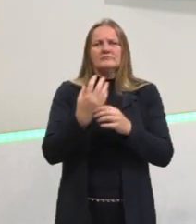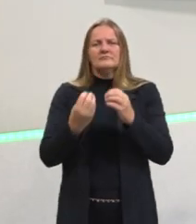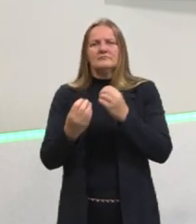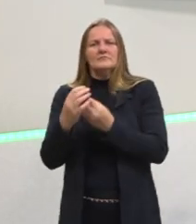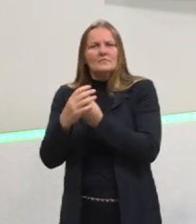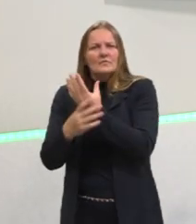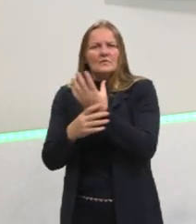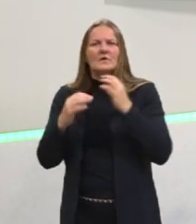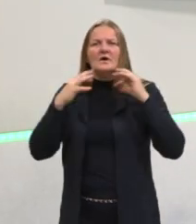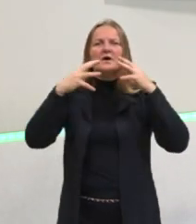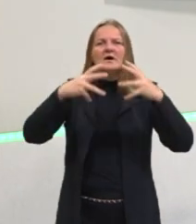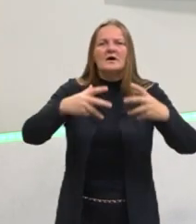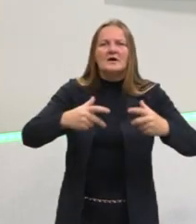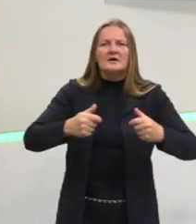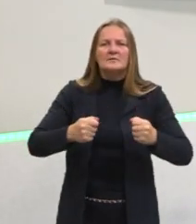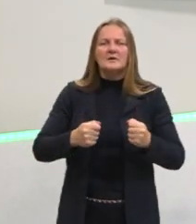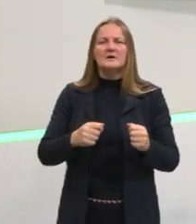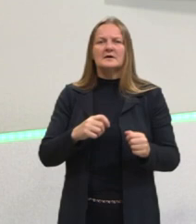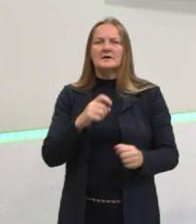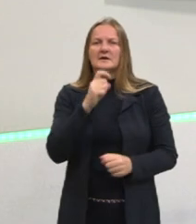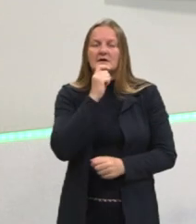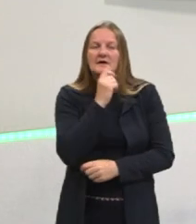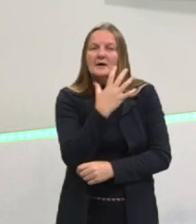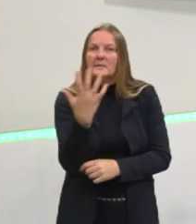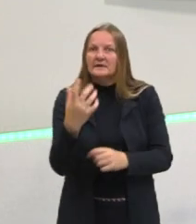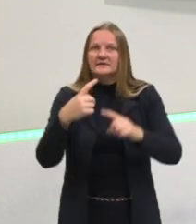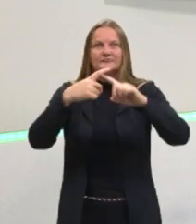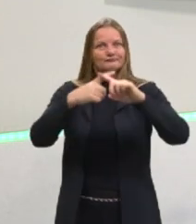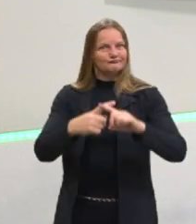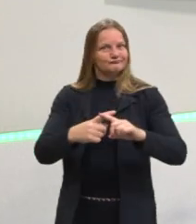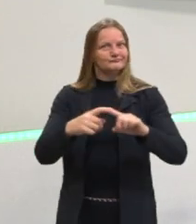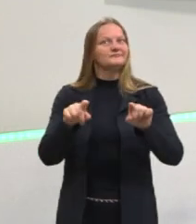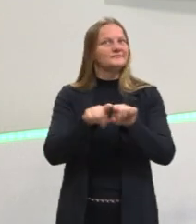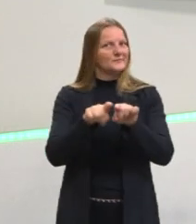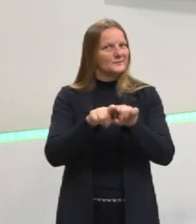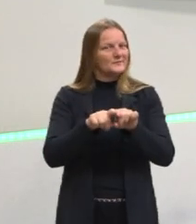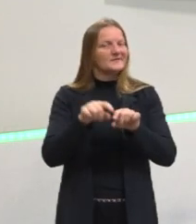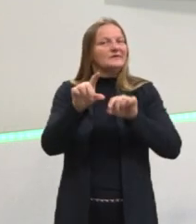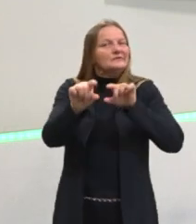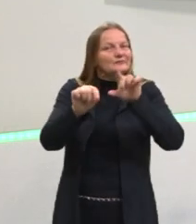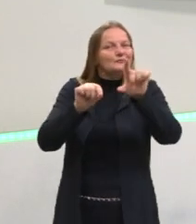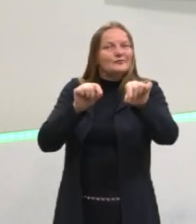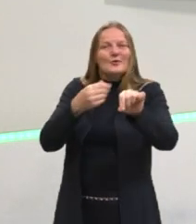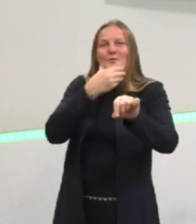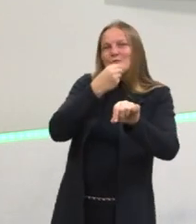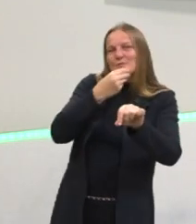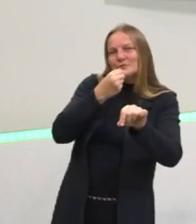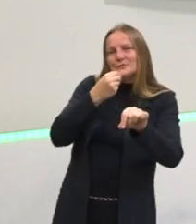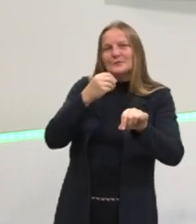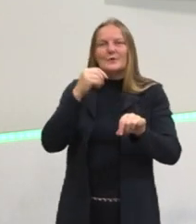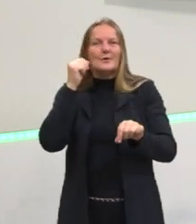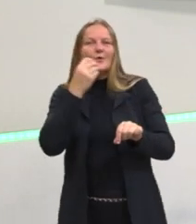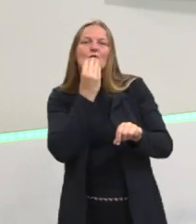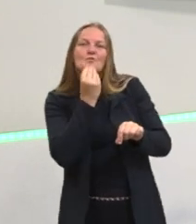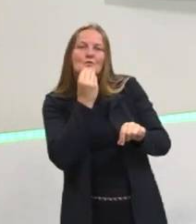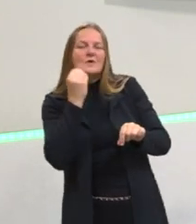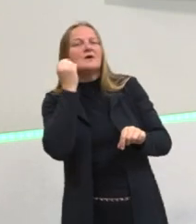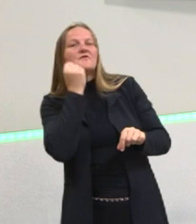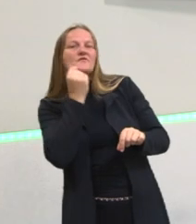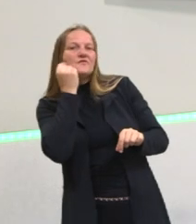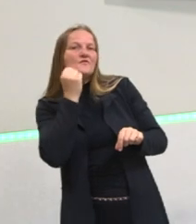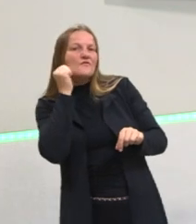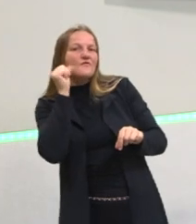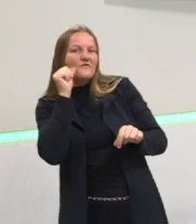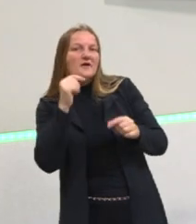como nos animais como já foi dito as plantas também vão competir entre elas I os machos vão competir entre eles